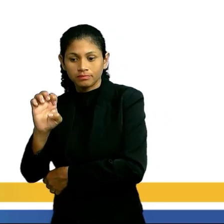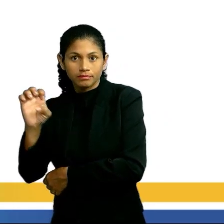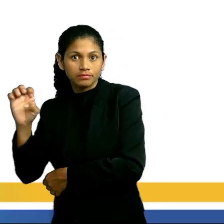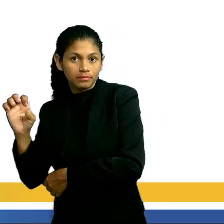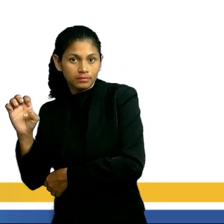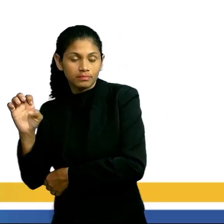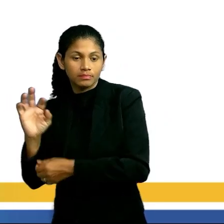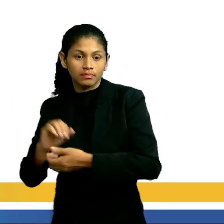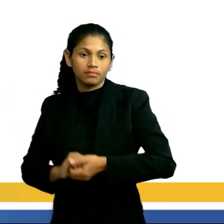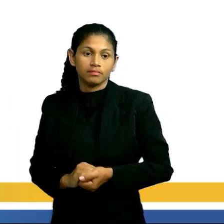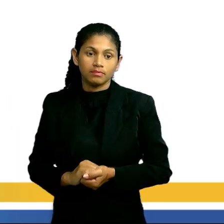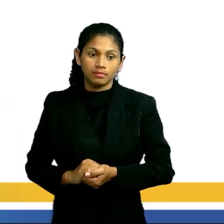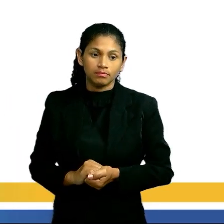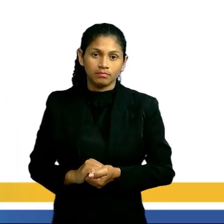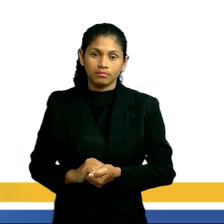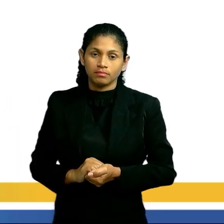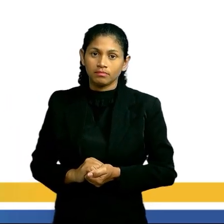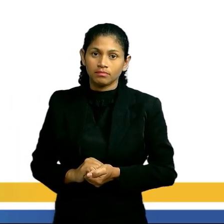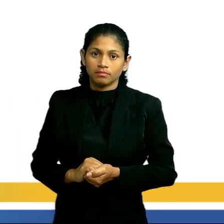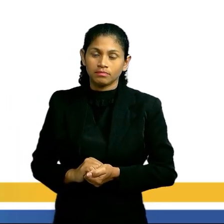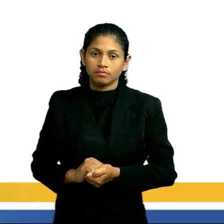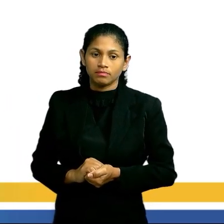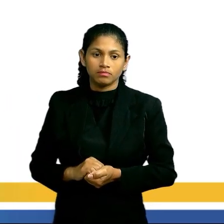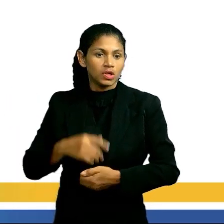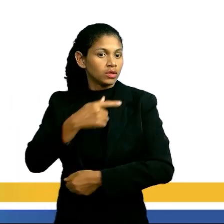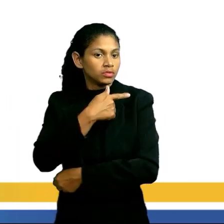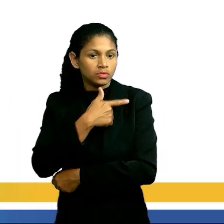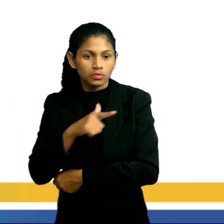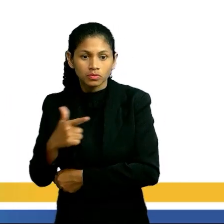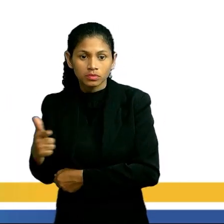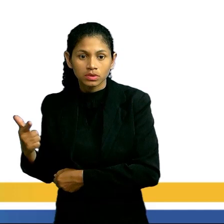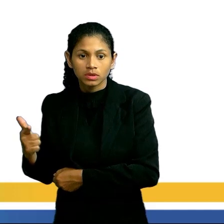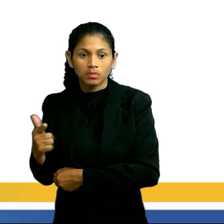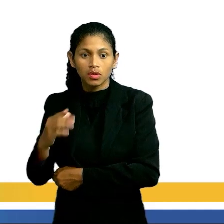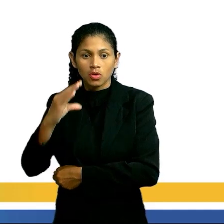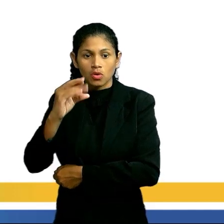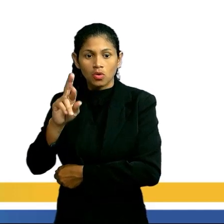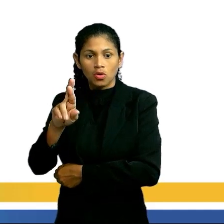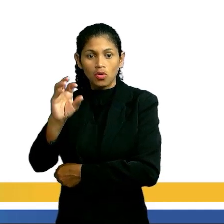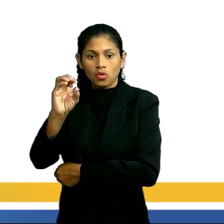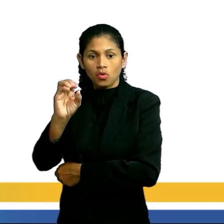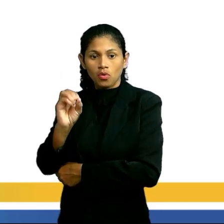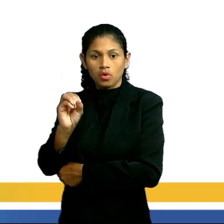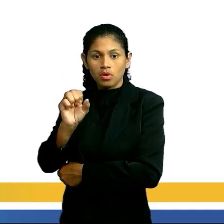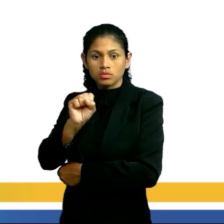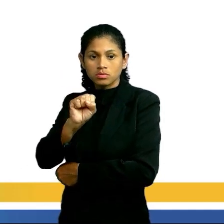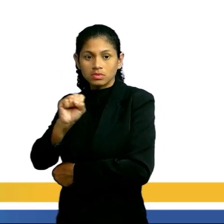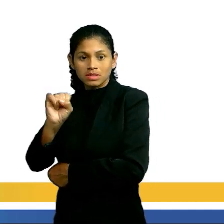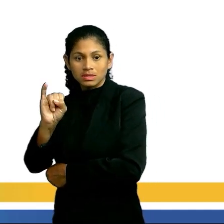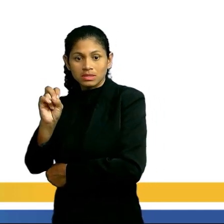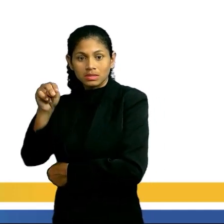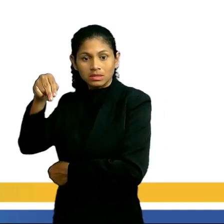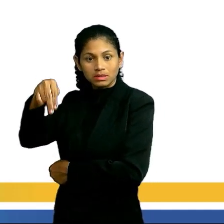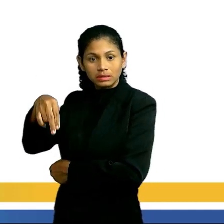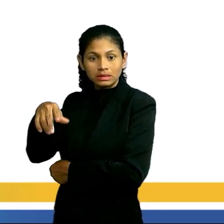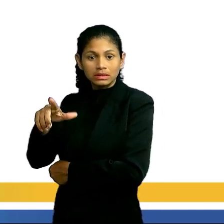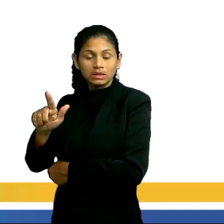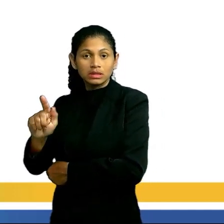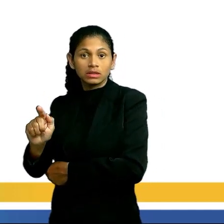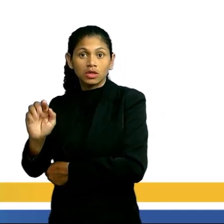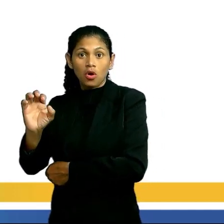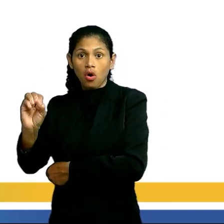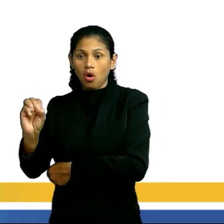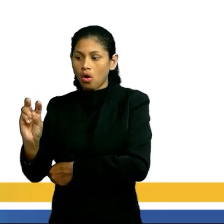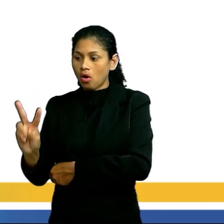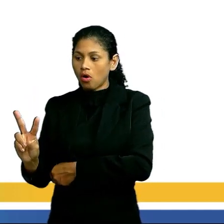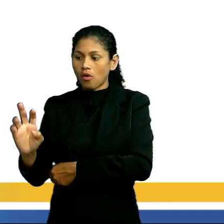Então, e considerando que não ocorre crossing, o que é o crossing over? Crossing over é a mesma coisa que permutação. É a mesma